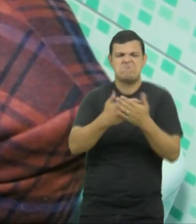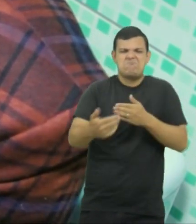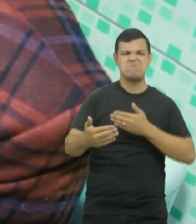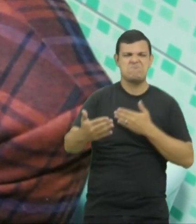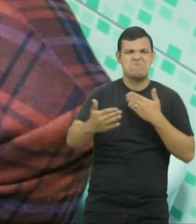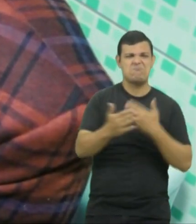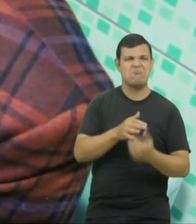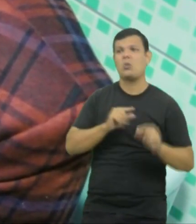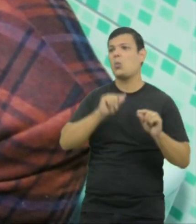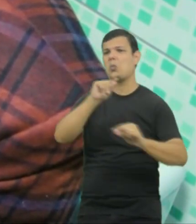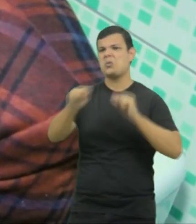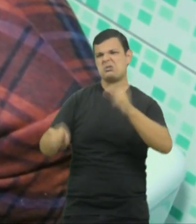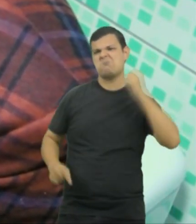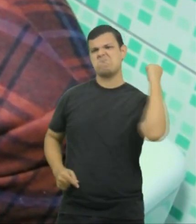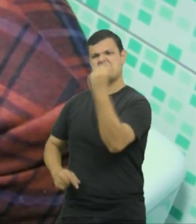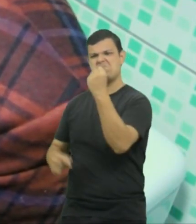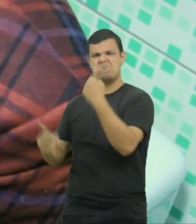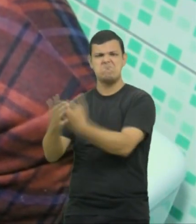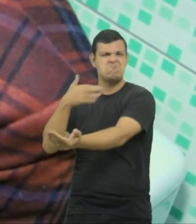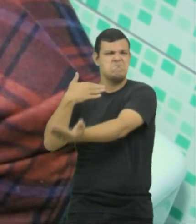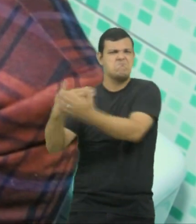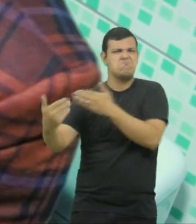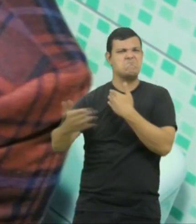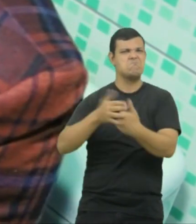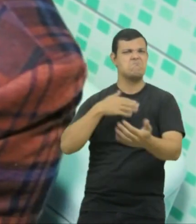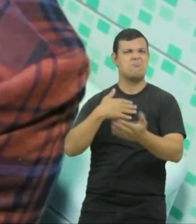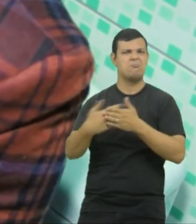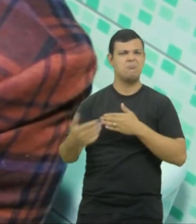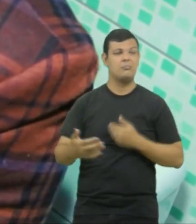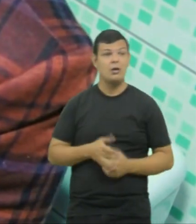importa se é verdade ou não,